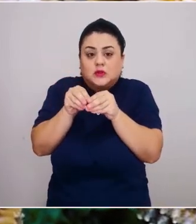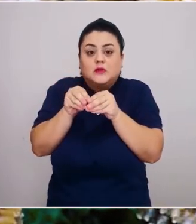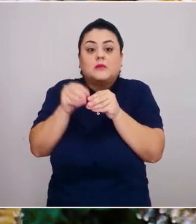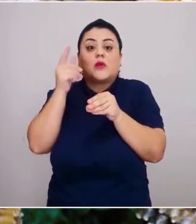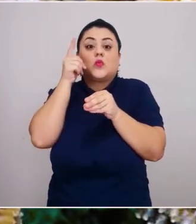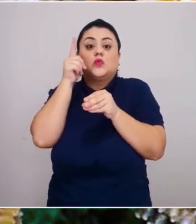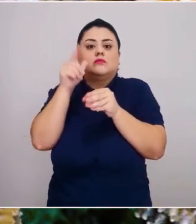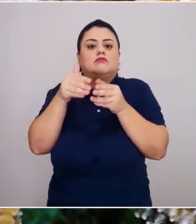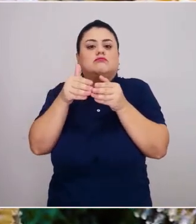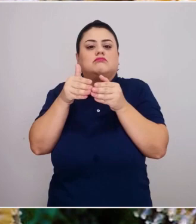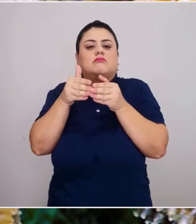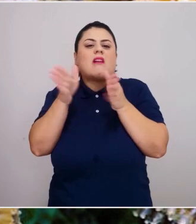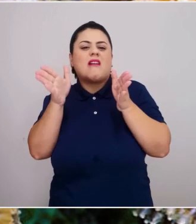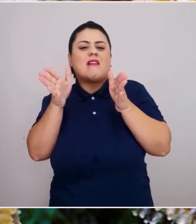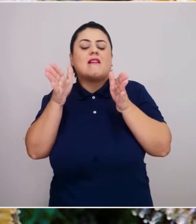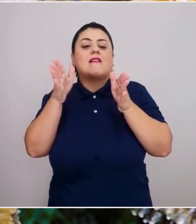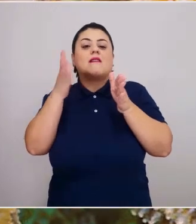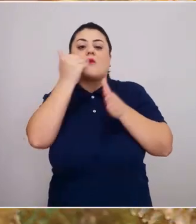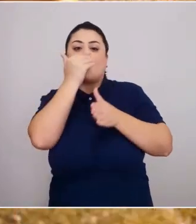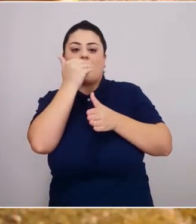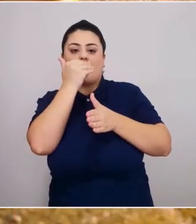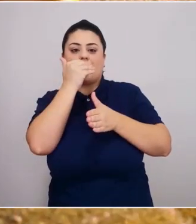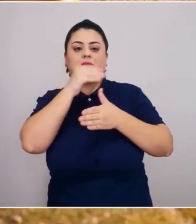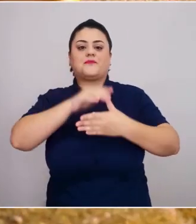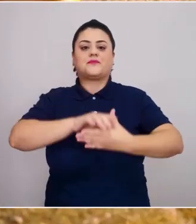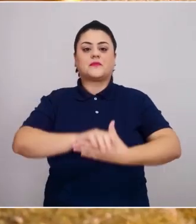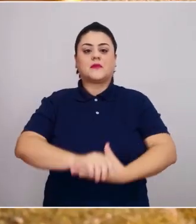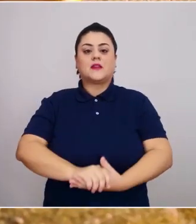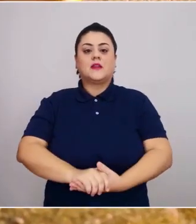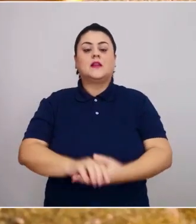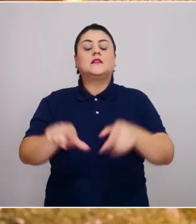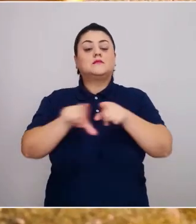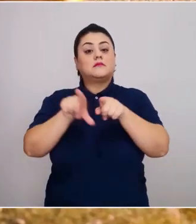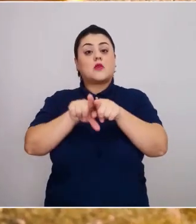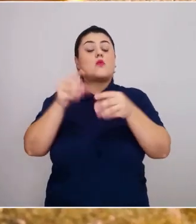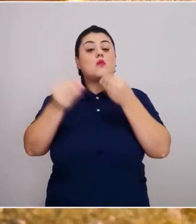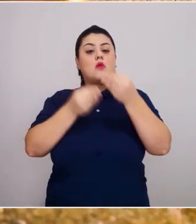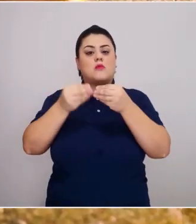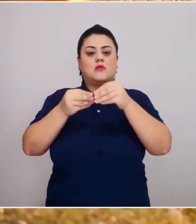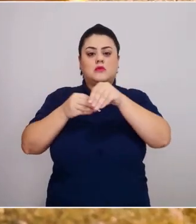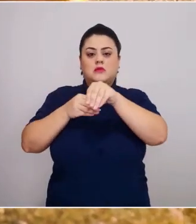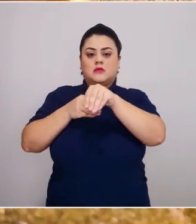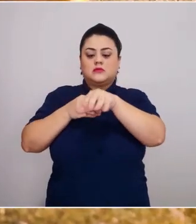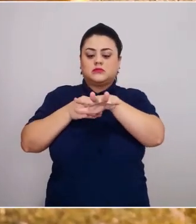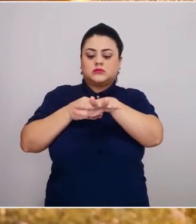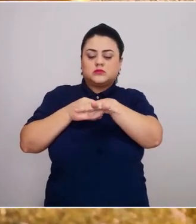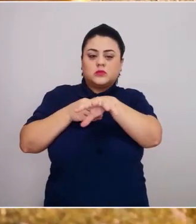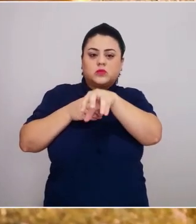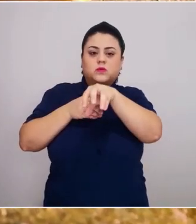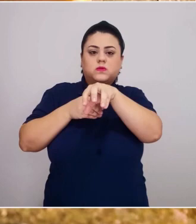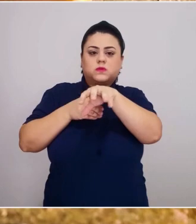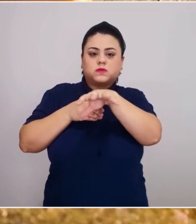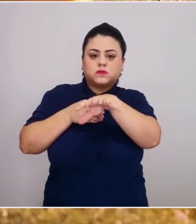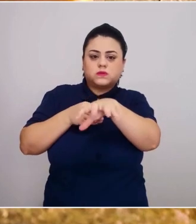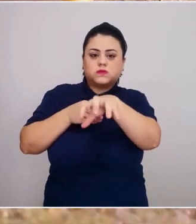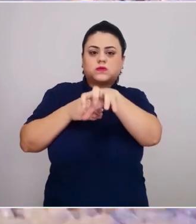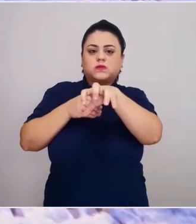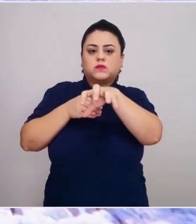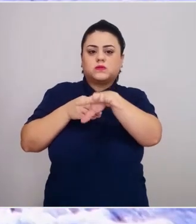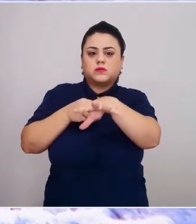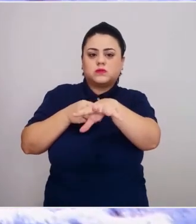alimentos preferidos. A movimentação é feita com a ajuda dos seus pés